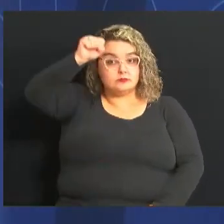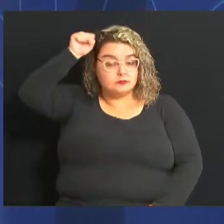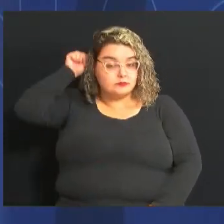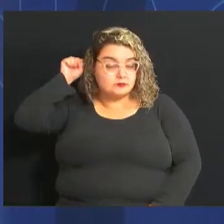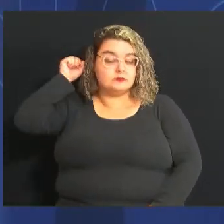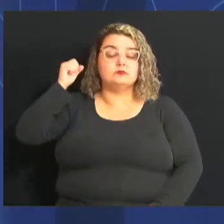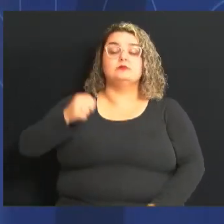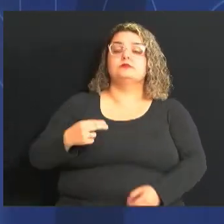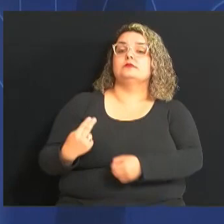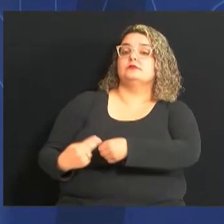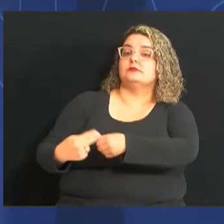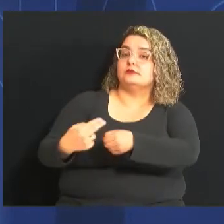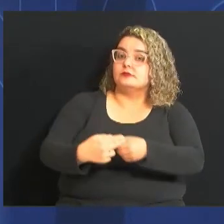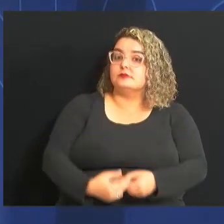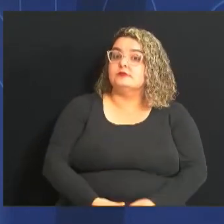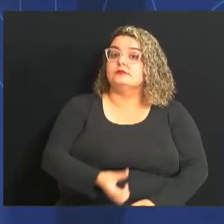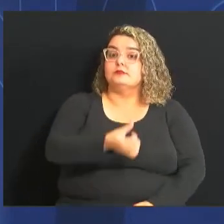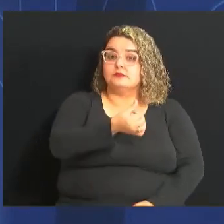São